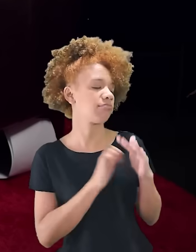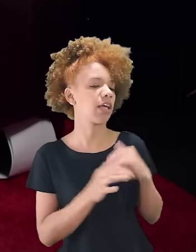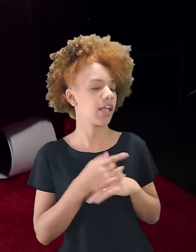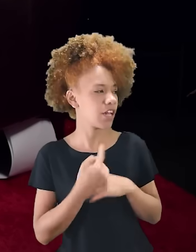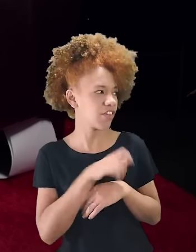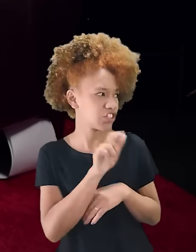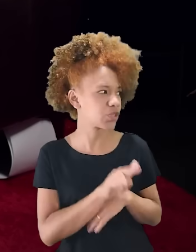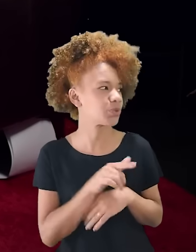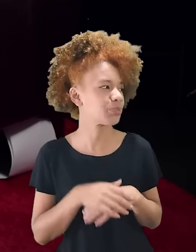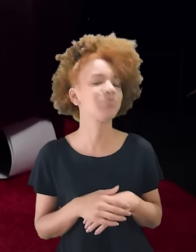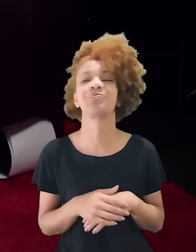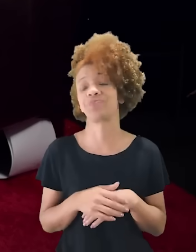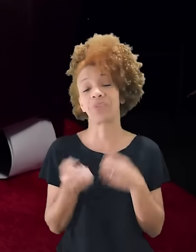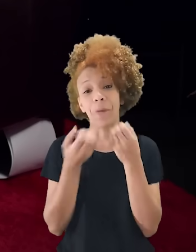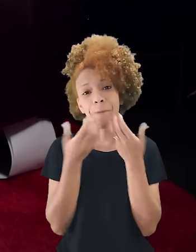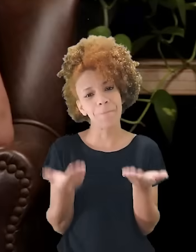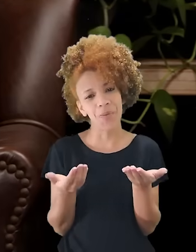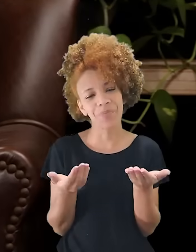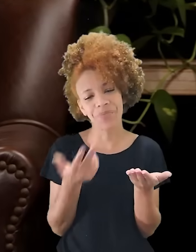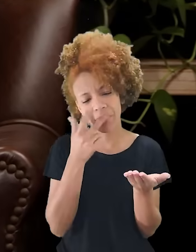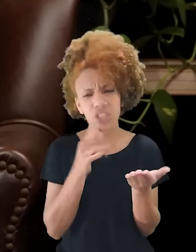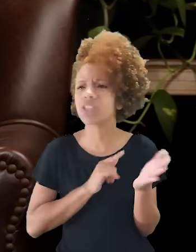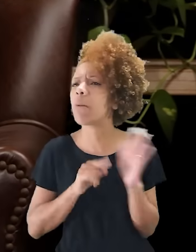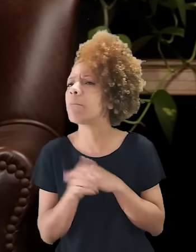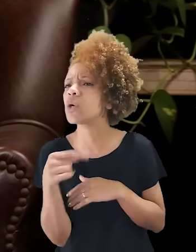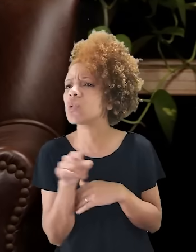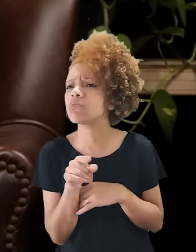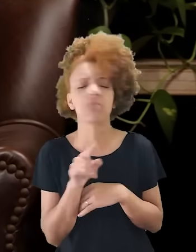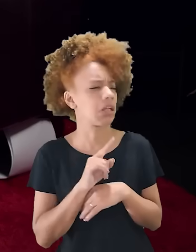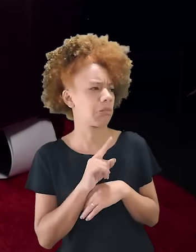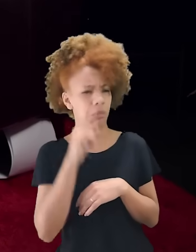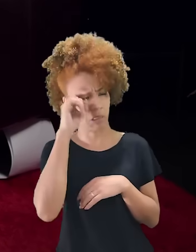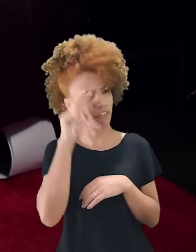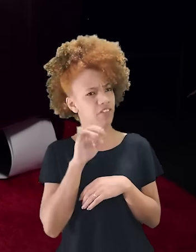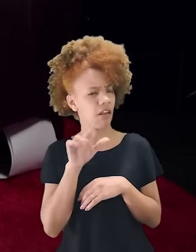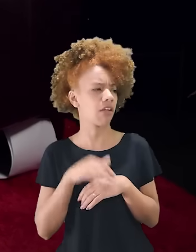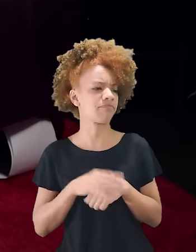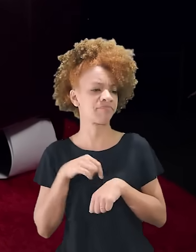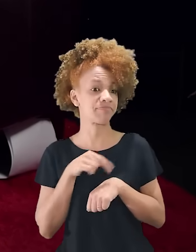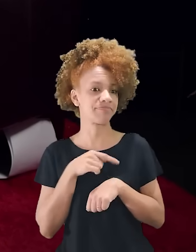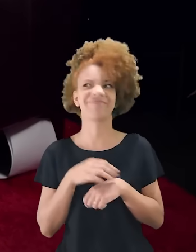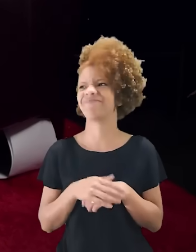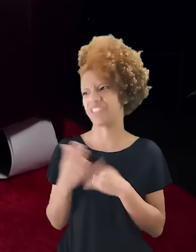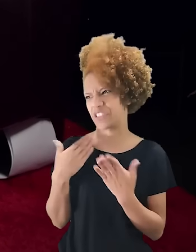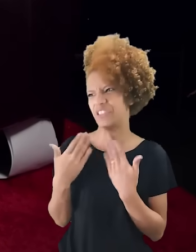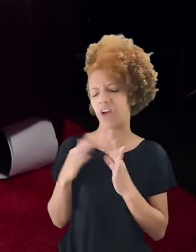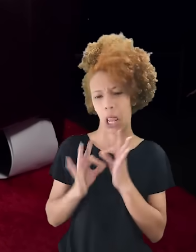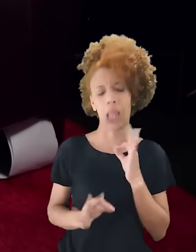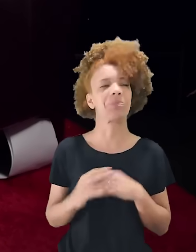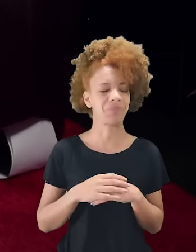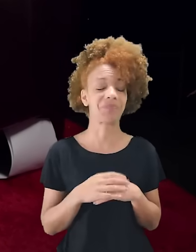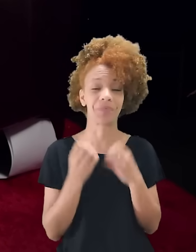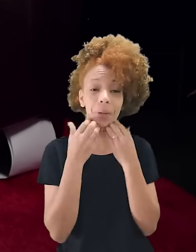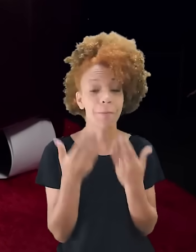CE da empresa ele vai PR ele vai de azul bom acho que chegamos tem alguma pergunta aí chegamos velinha nós estamos aqui já H um tempão que a gente fala né a